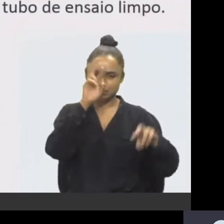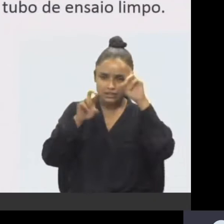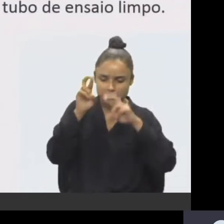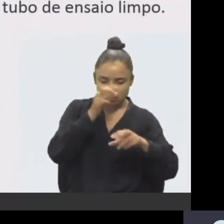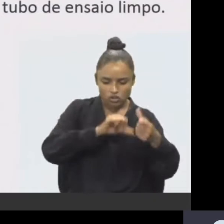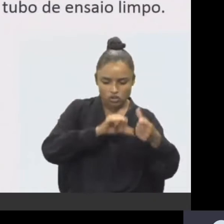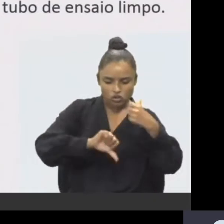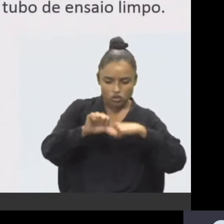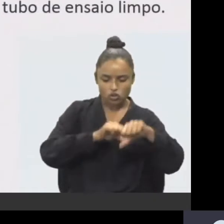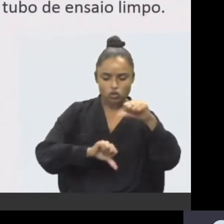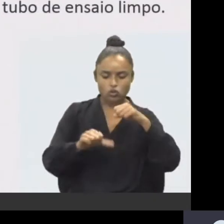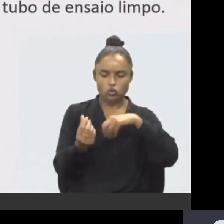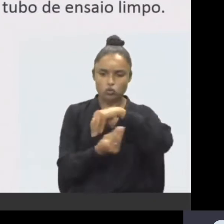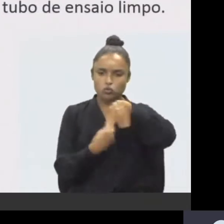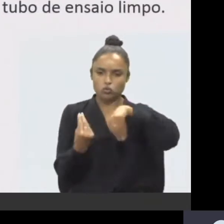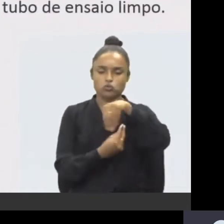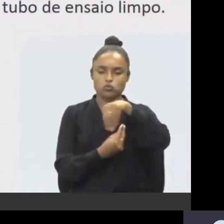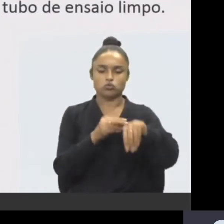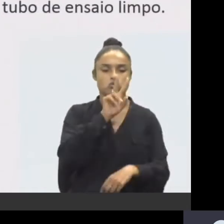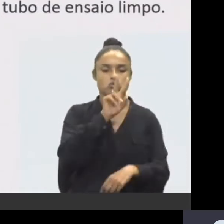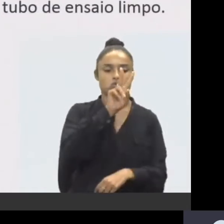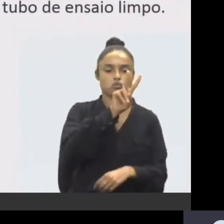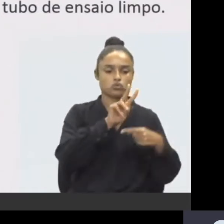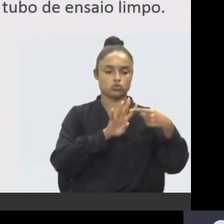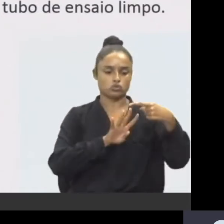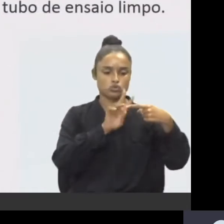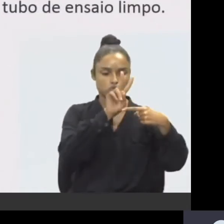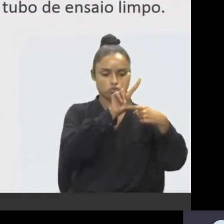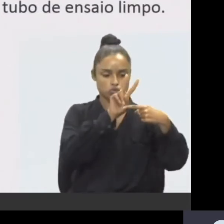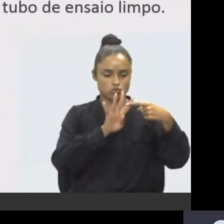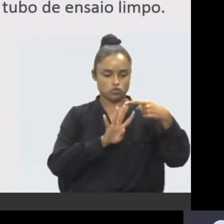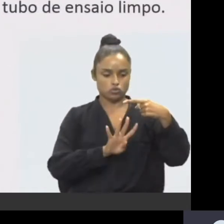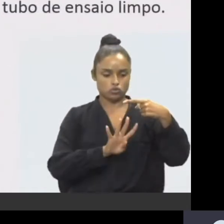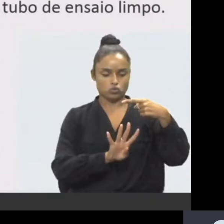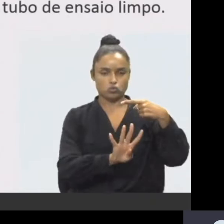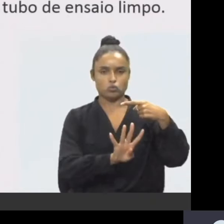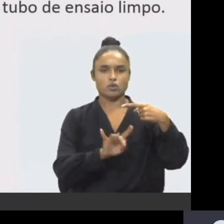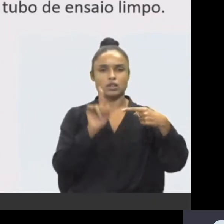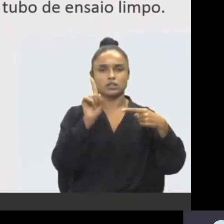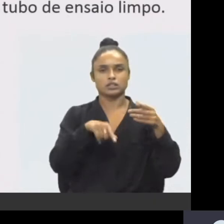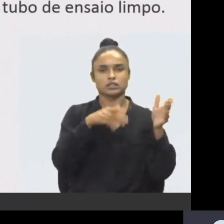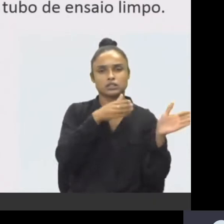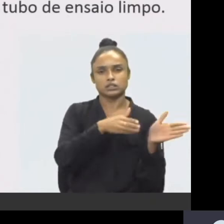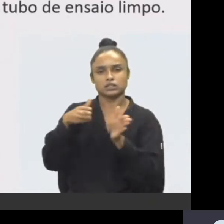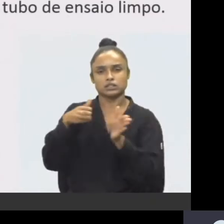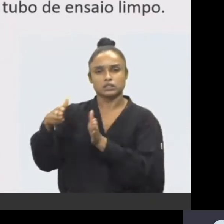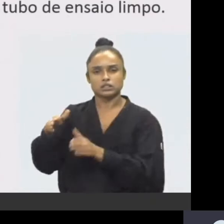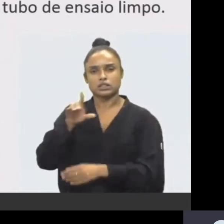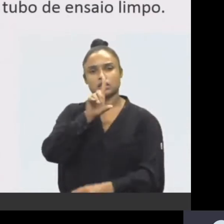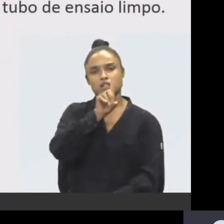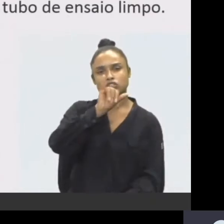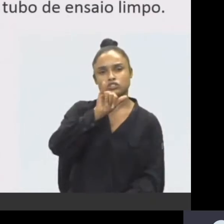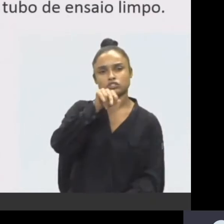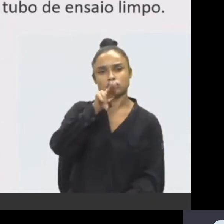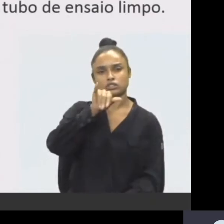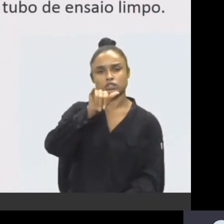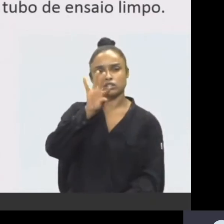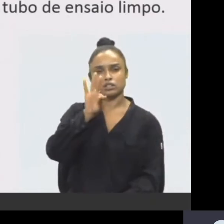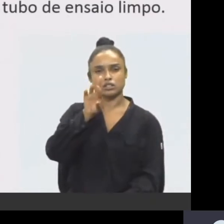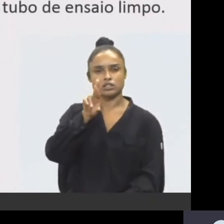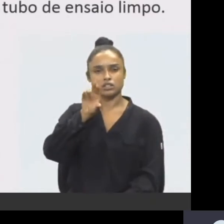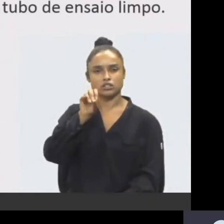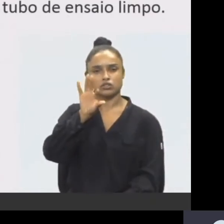com 2,4 de nitrofenilhidrazina. Então, inicialmente, nós temos as duas amostras